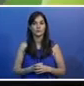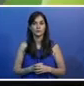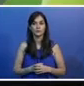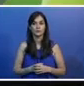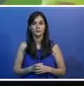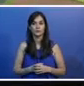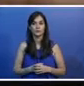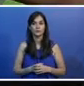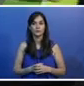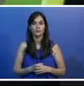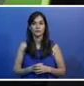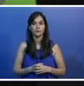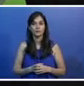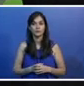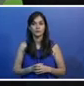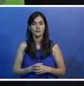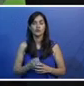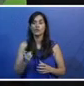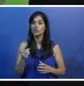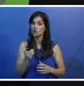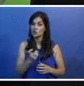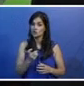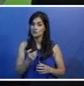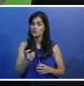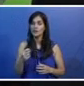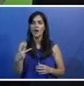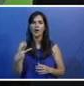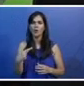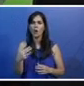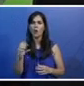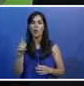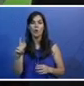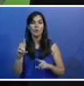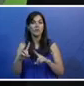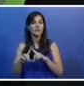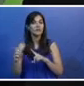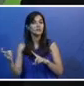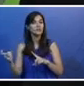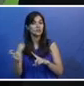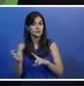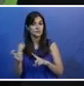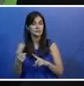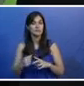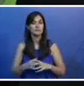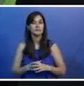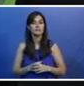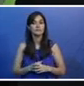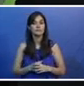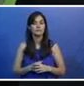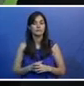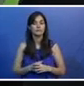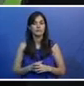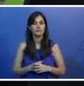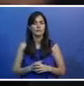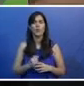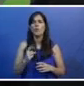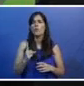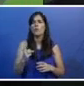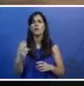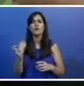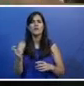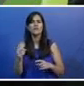Olha esse exemplo aqui que eu dei. X é uma vez o X, ok? Então, esse uma